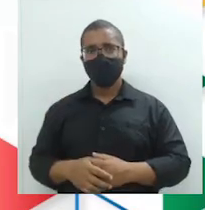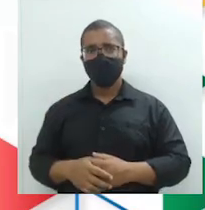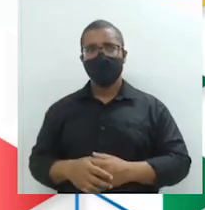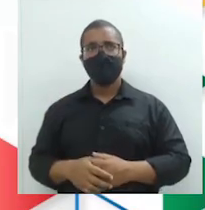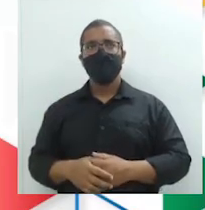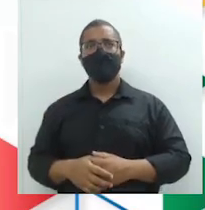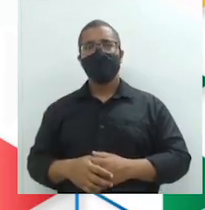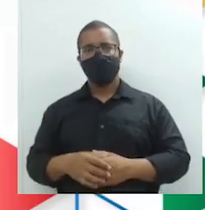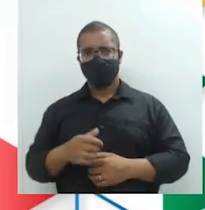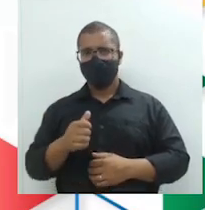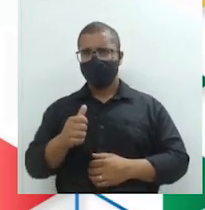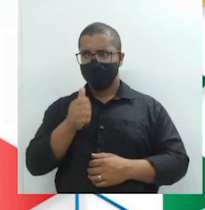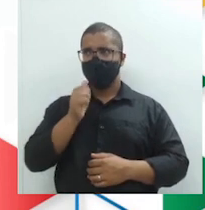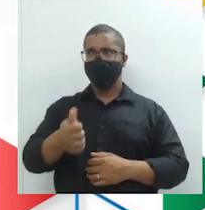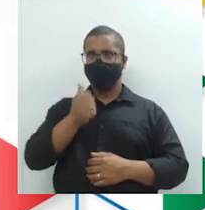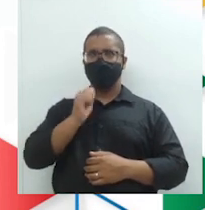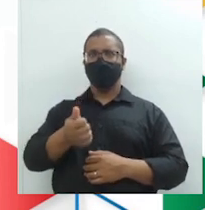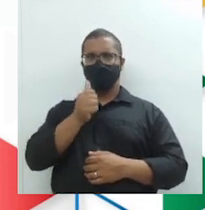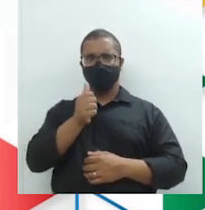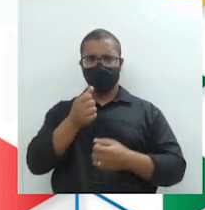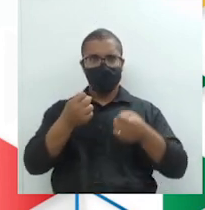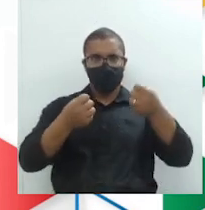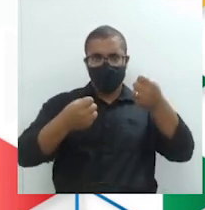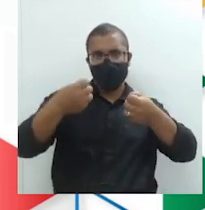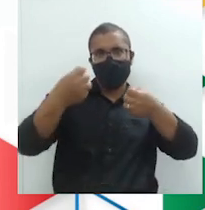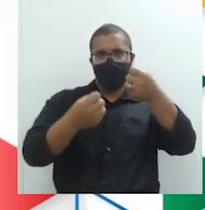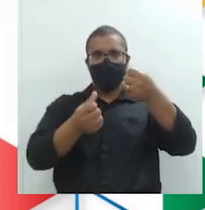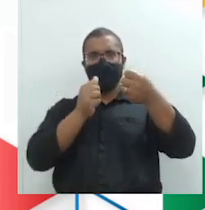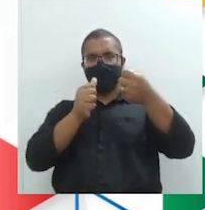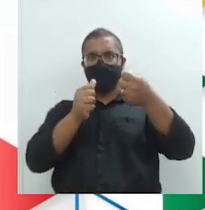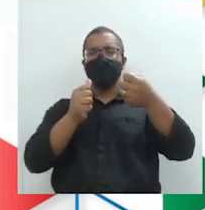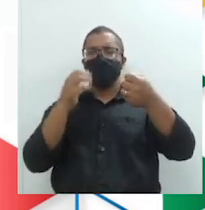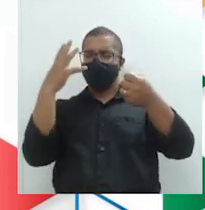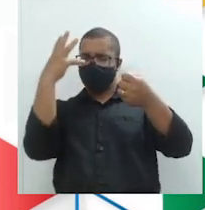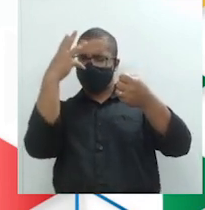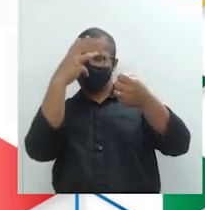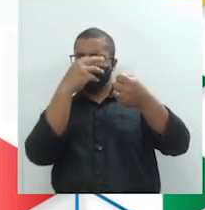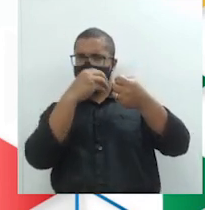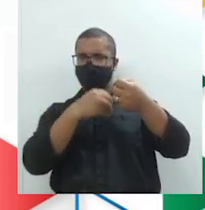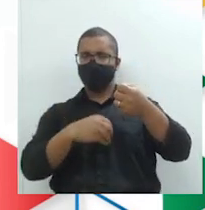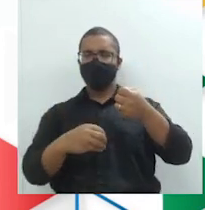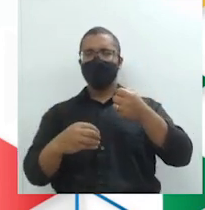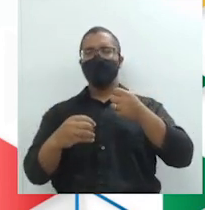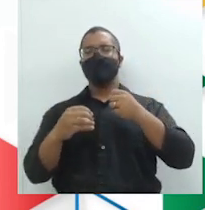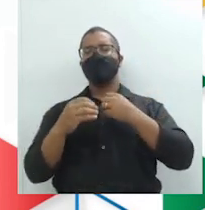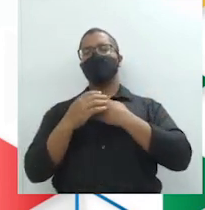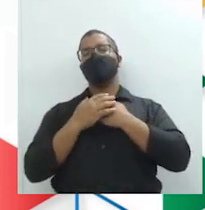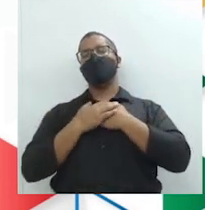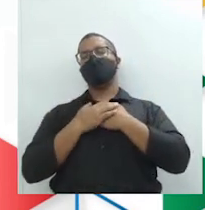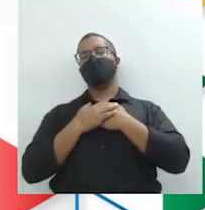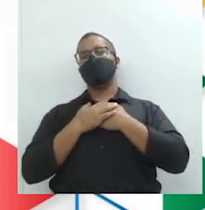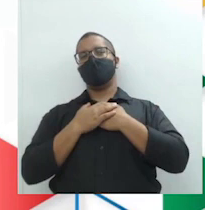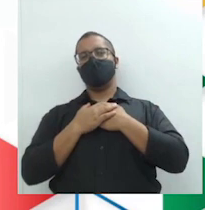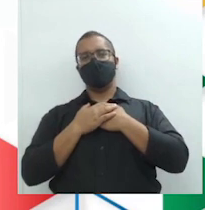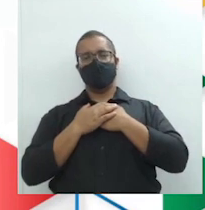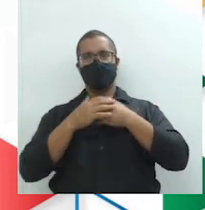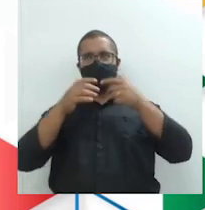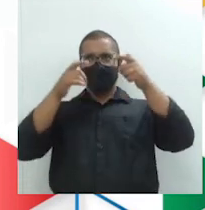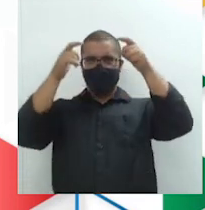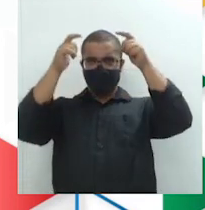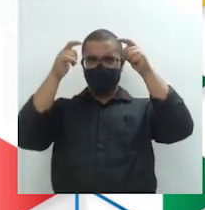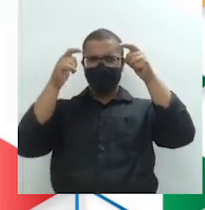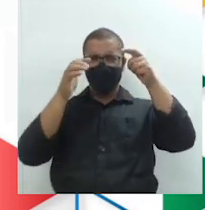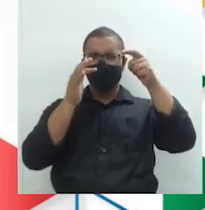tela. Bebeu e está dirigindo? Vai ficar lindo com a coroa de flores. Essa coroa de flores já dá